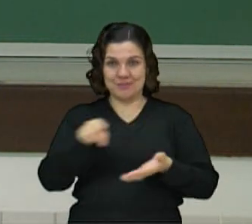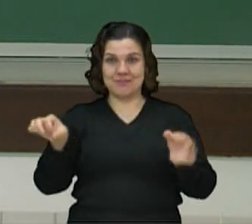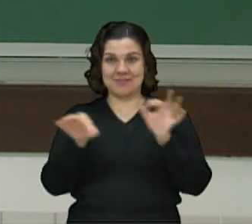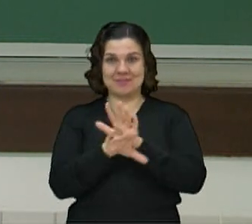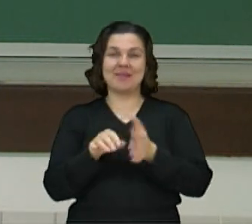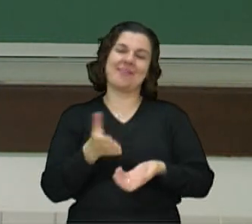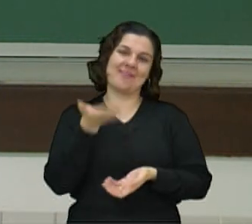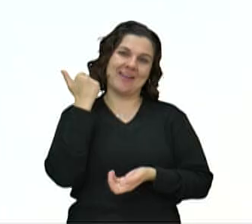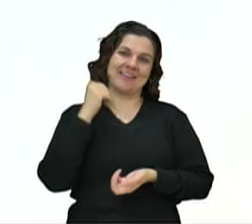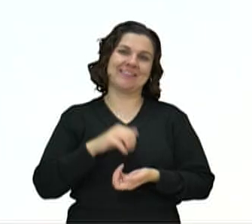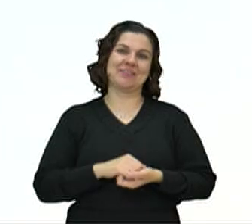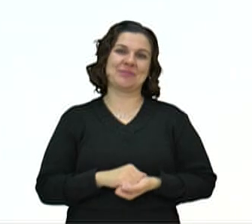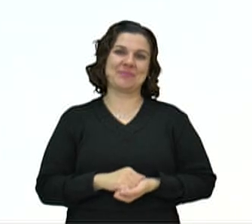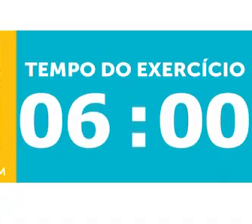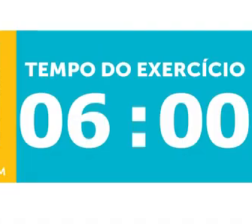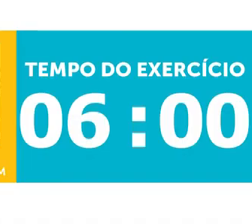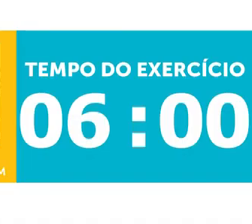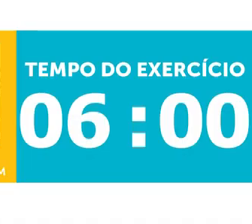resolver. Vai lá!